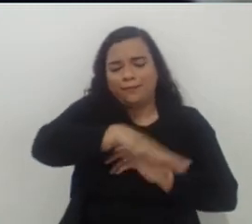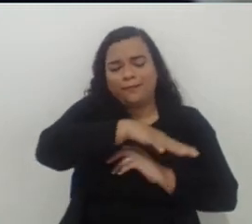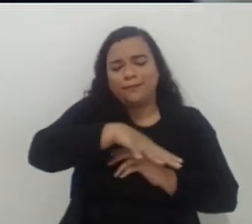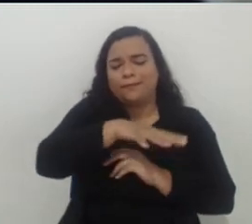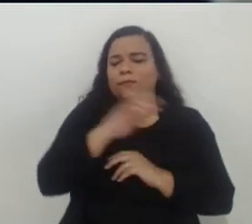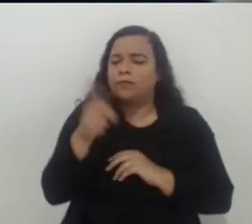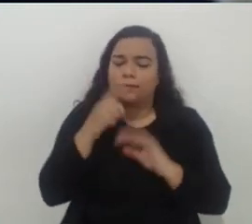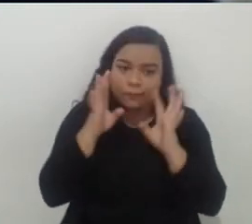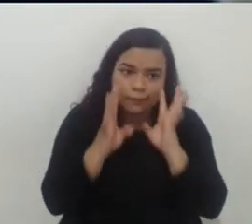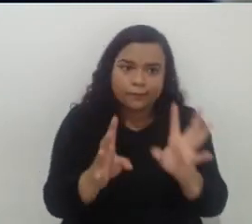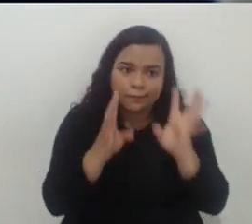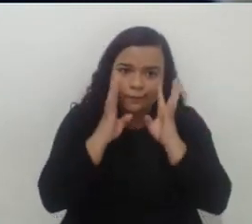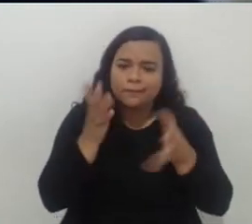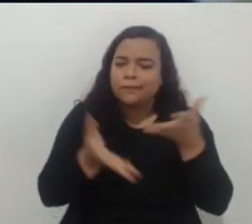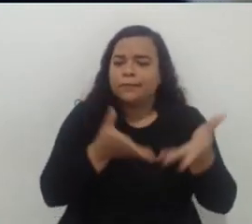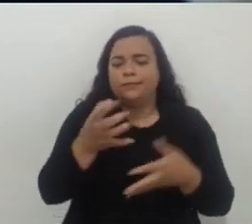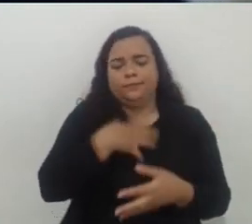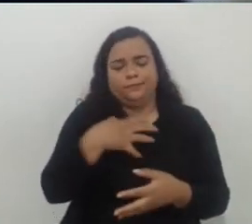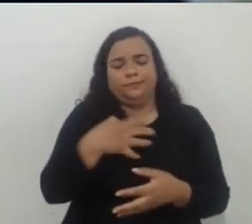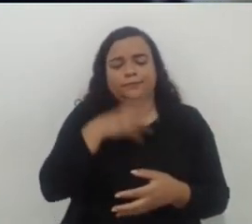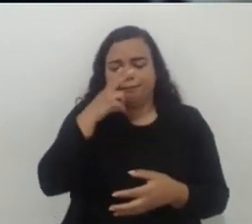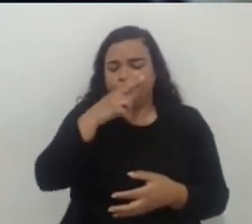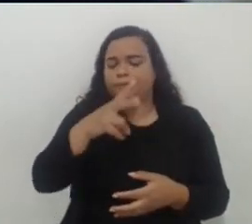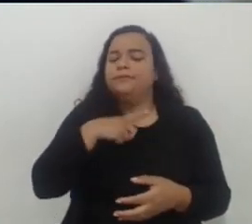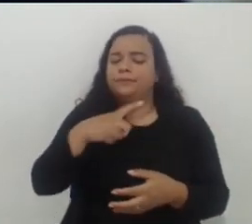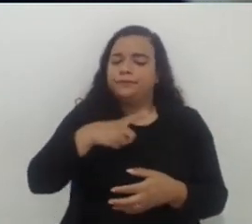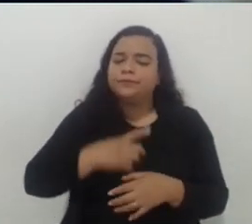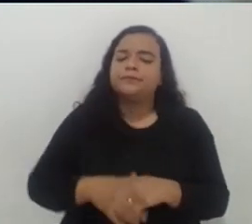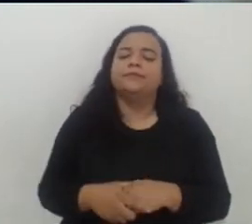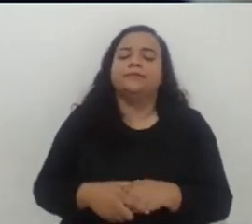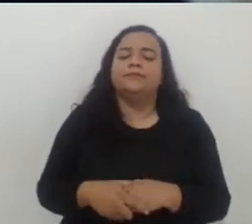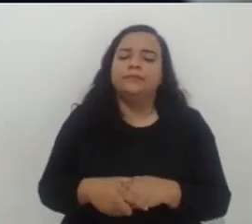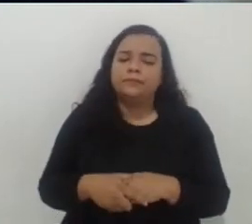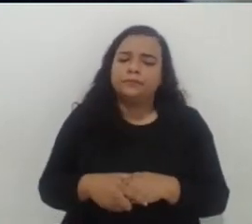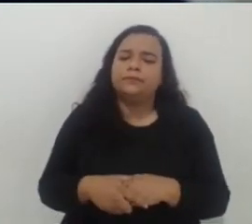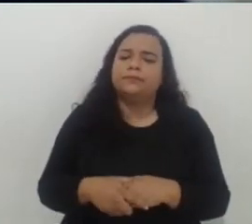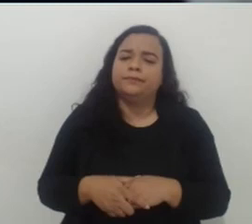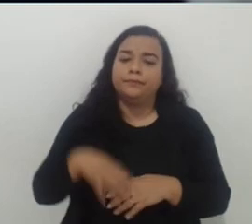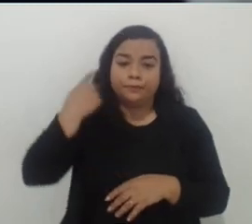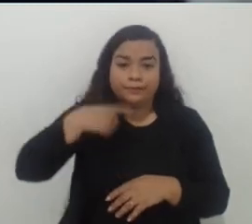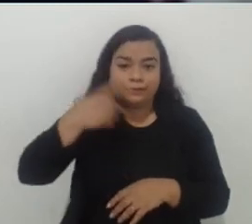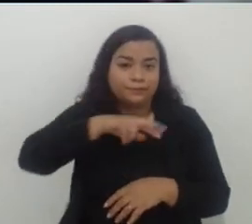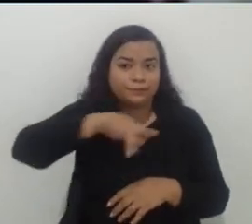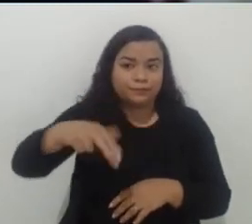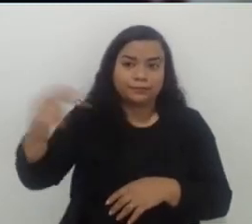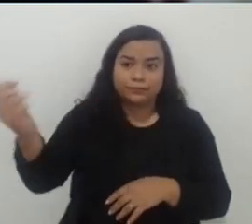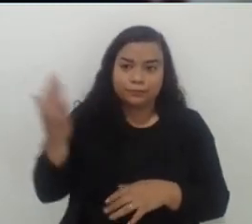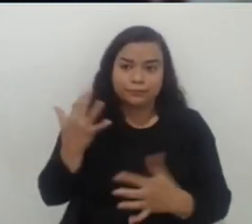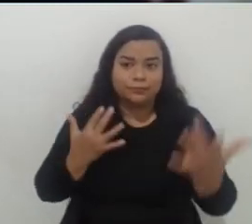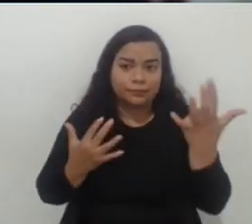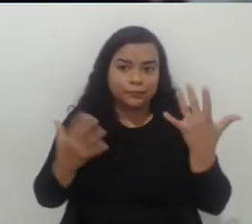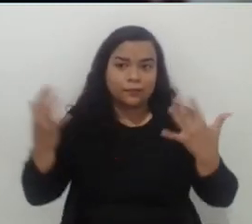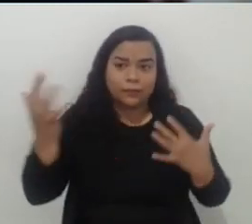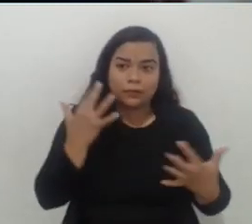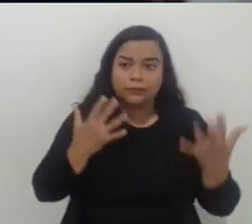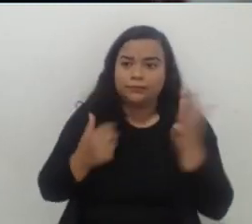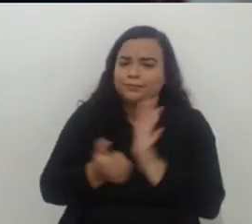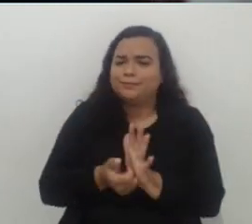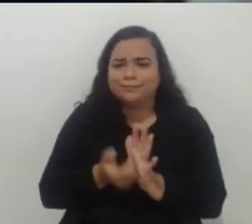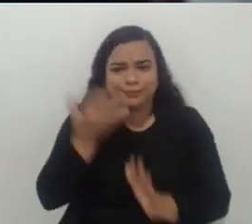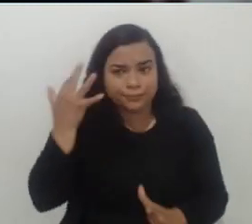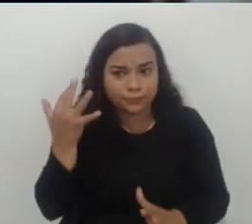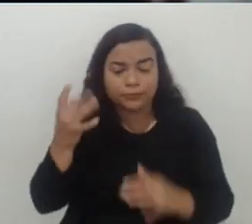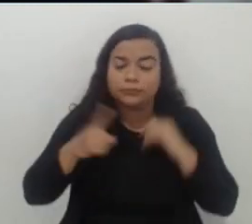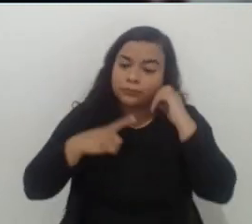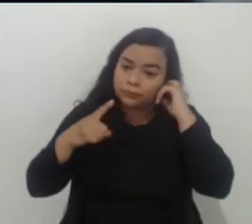acho que muita sensibilidade. Tenho recebido advogados dezenas e dezenas de vezes,